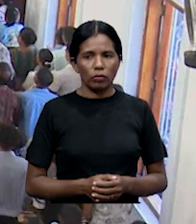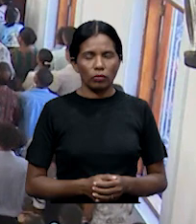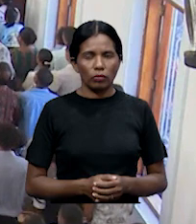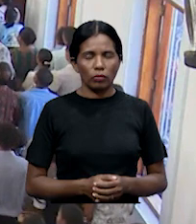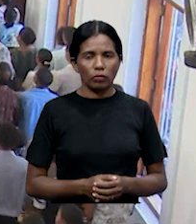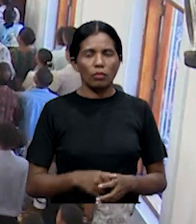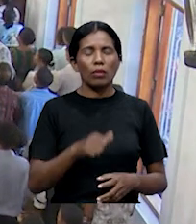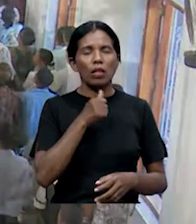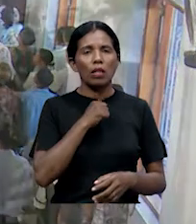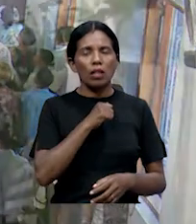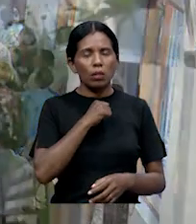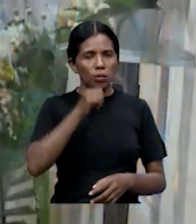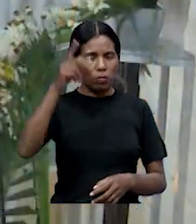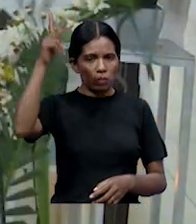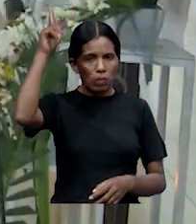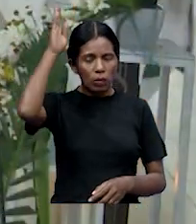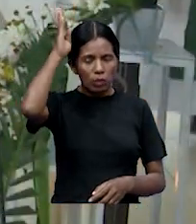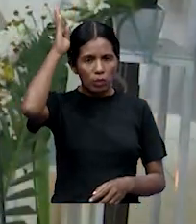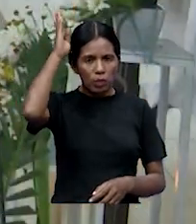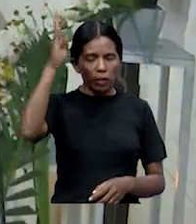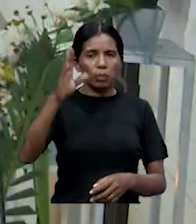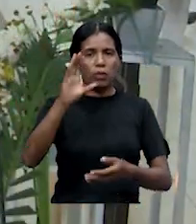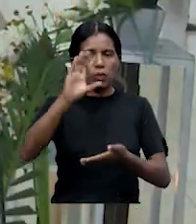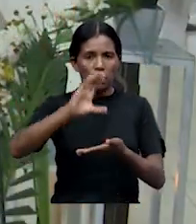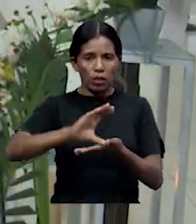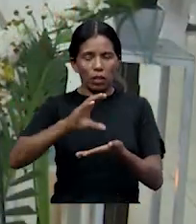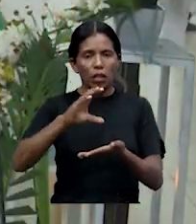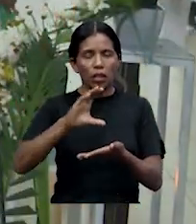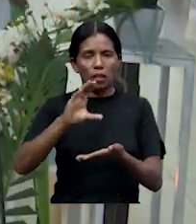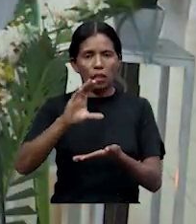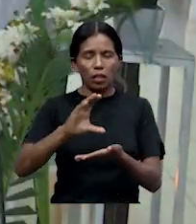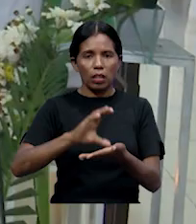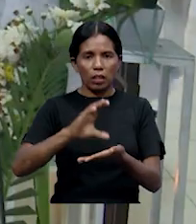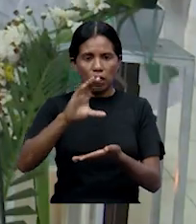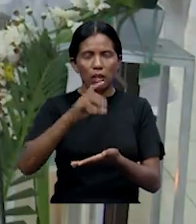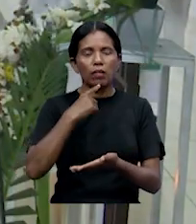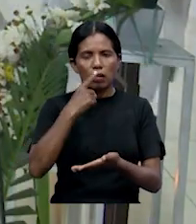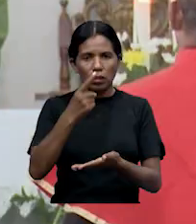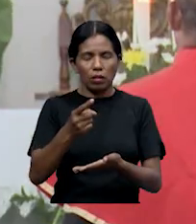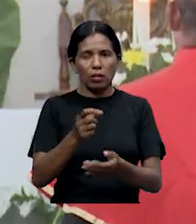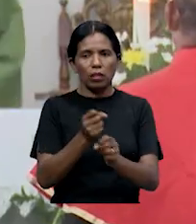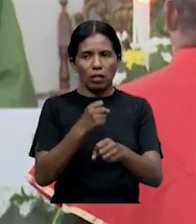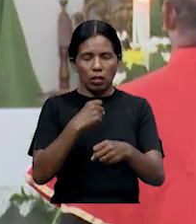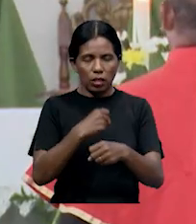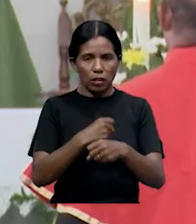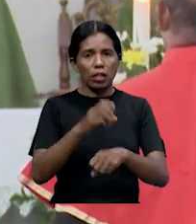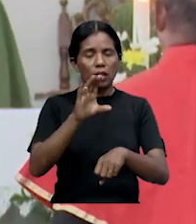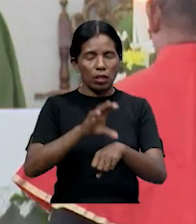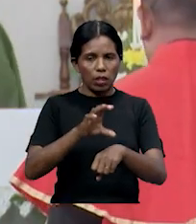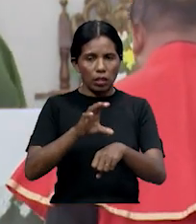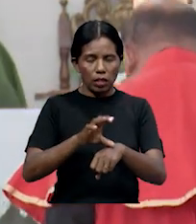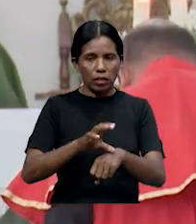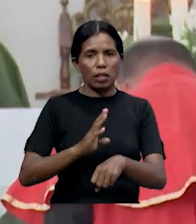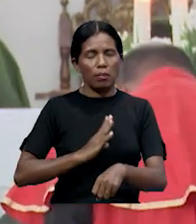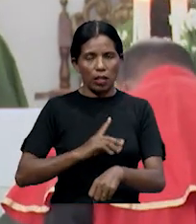Dom Virgílio, cardeal do Carmo da Silva, SDB, halau primeira visita, nomo celebra a primeira missa e a Igreja Paróquia Imaculada da